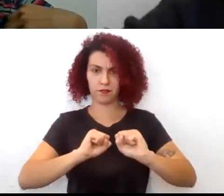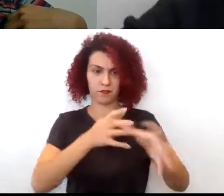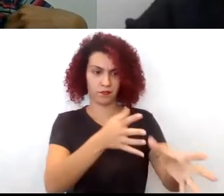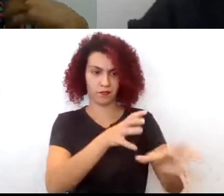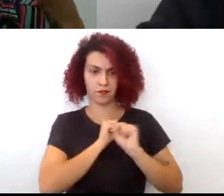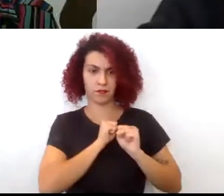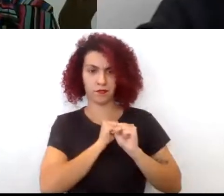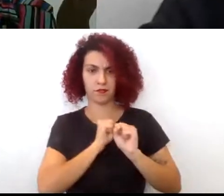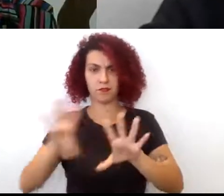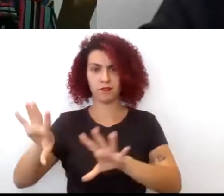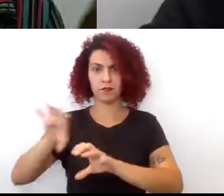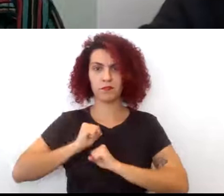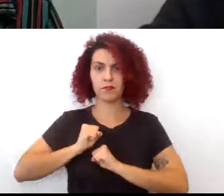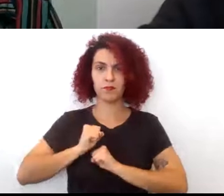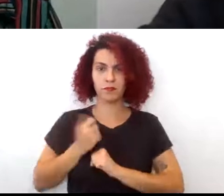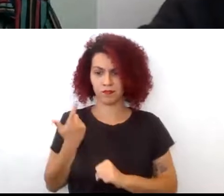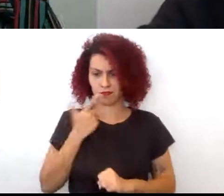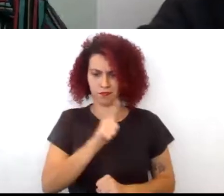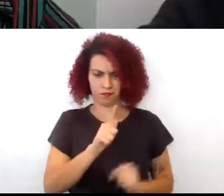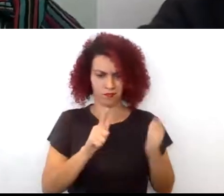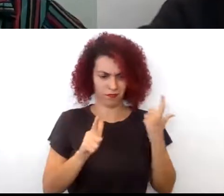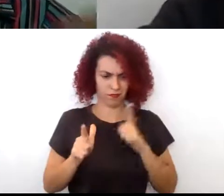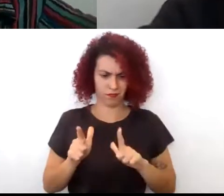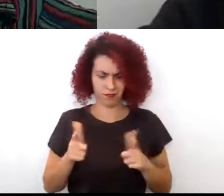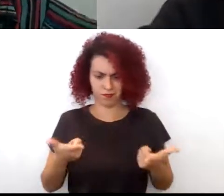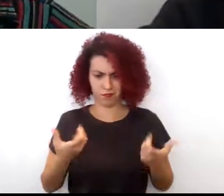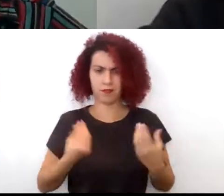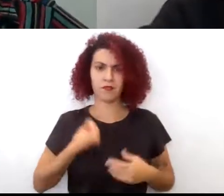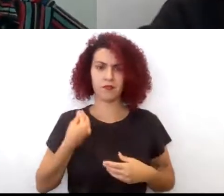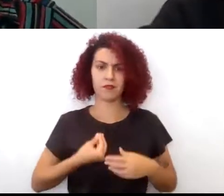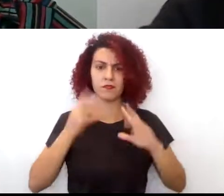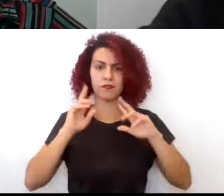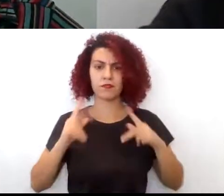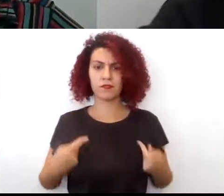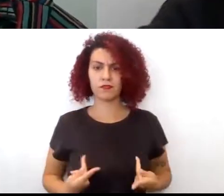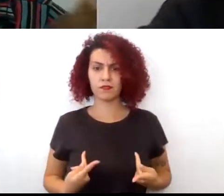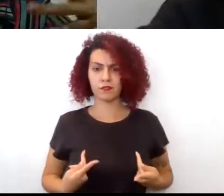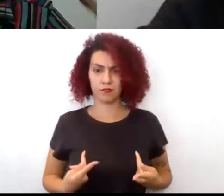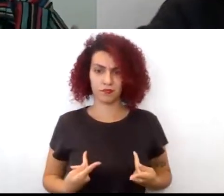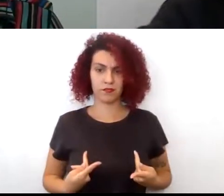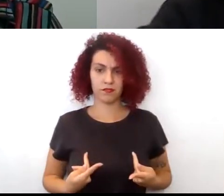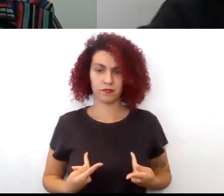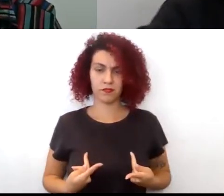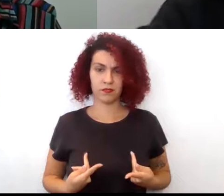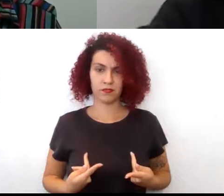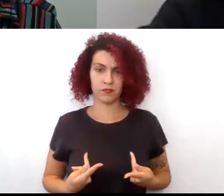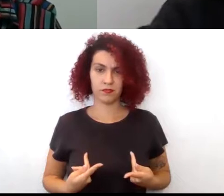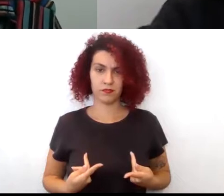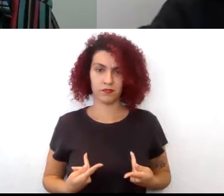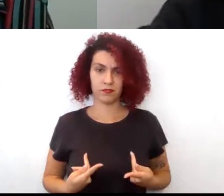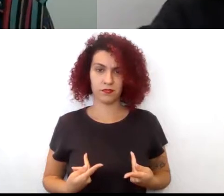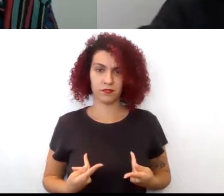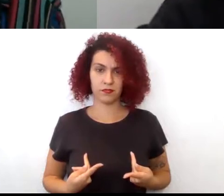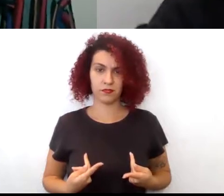entendi não dá para conquistar conquistar o que gente conquistar vivendo a humanidade atroz que esse que essa galera fez eles construíram a humanidade Piçarra